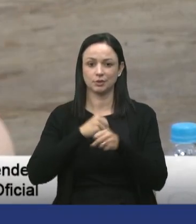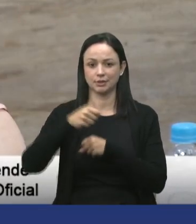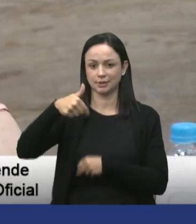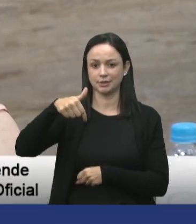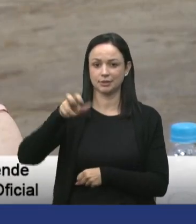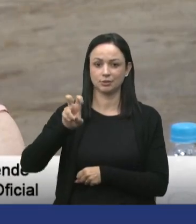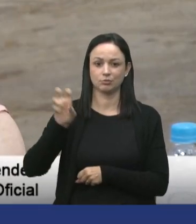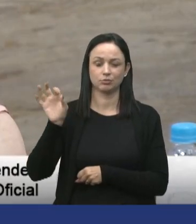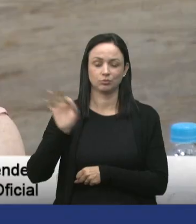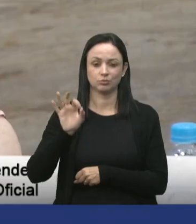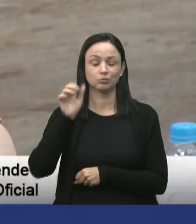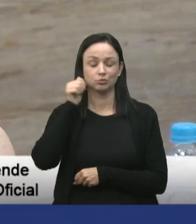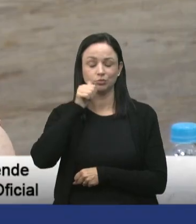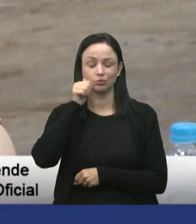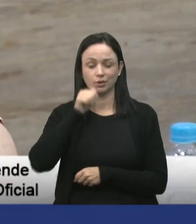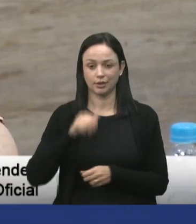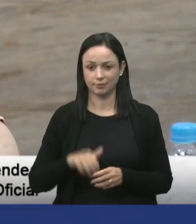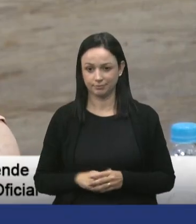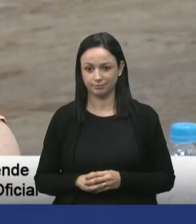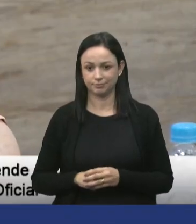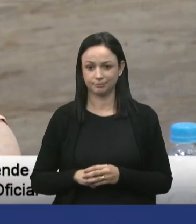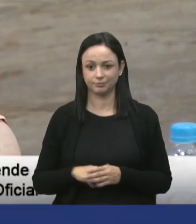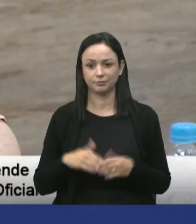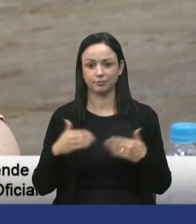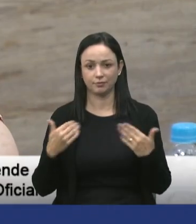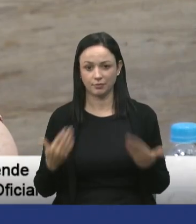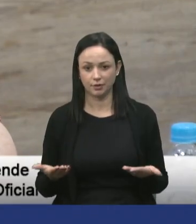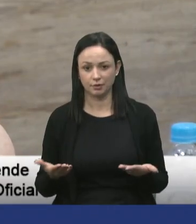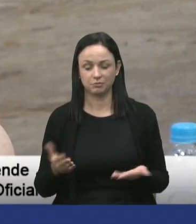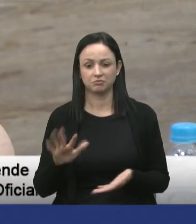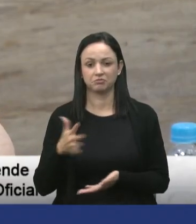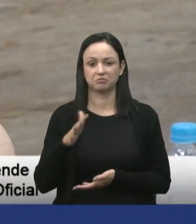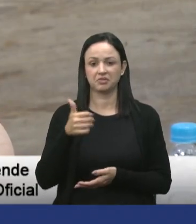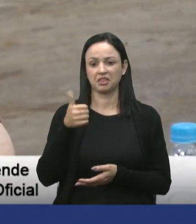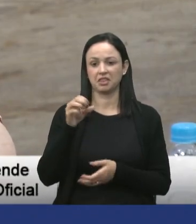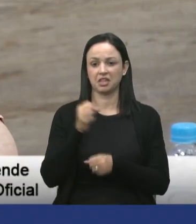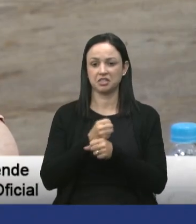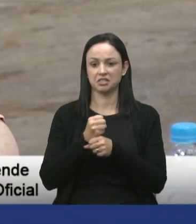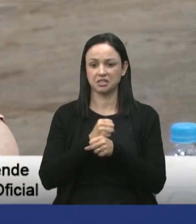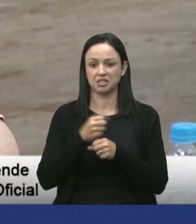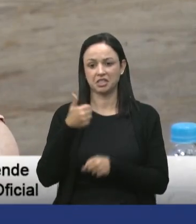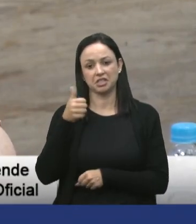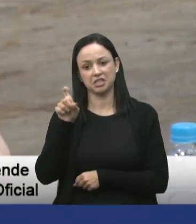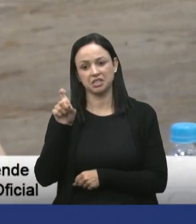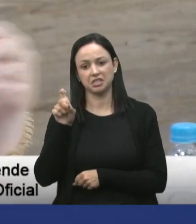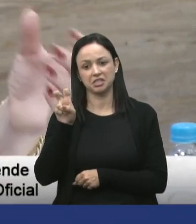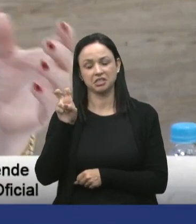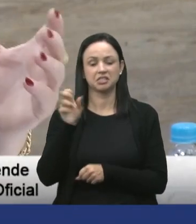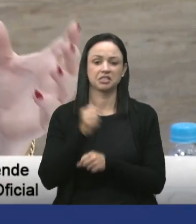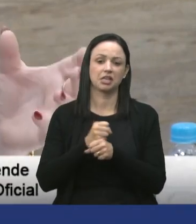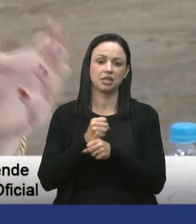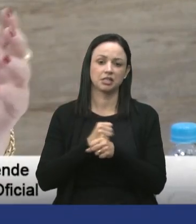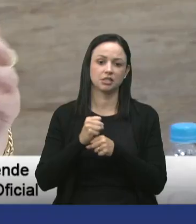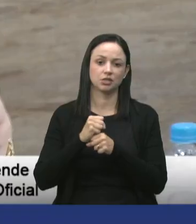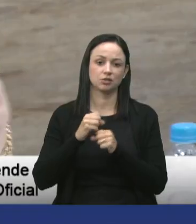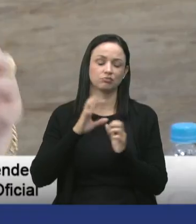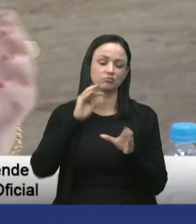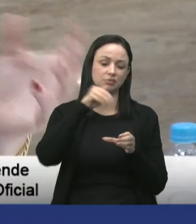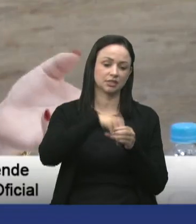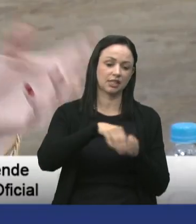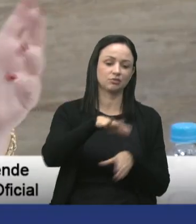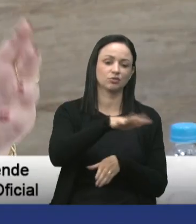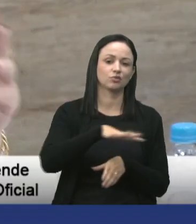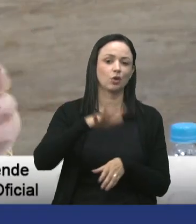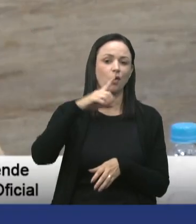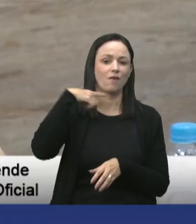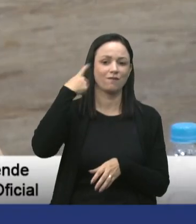75% das mulheres. Então, daqui 10 anos, 15 anos, o universo jurídico de